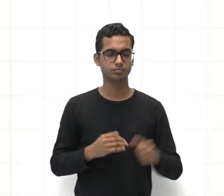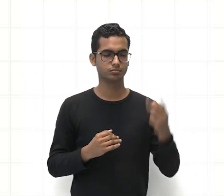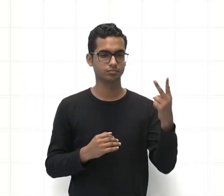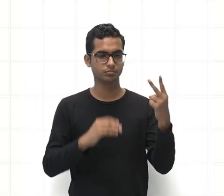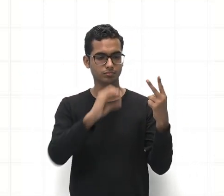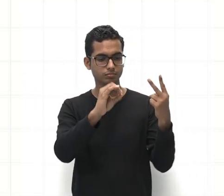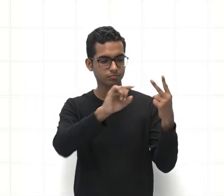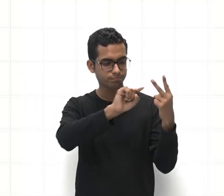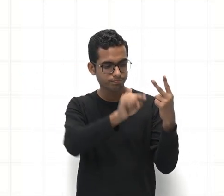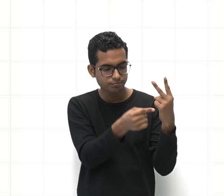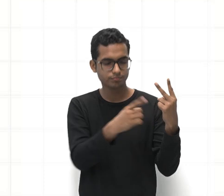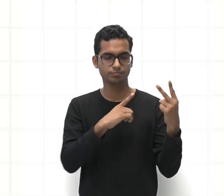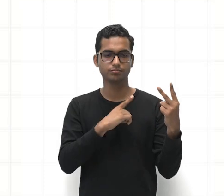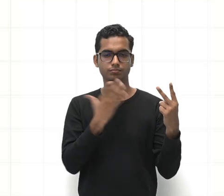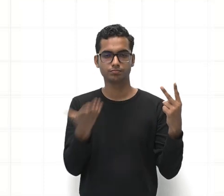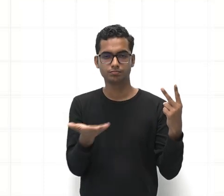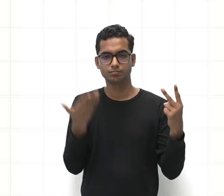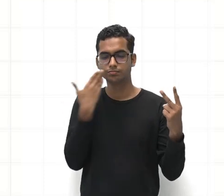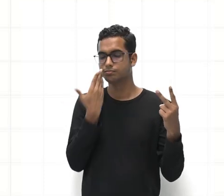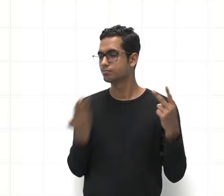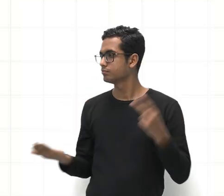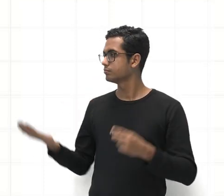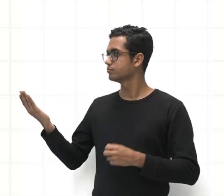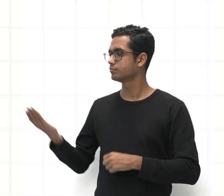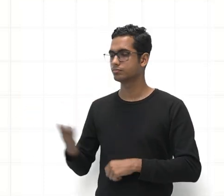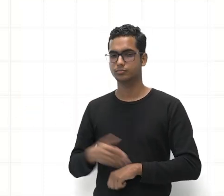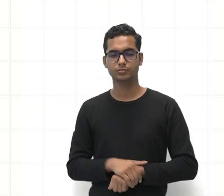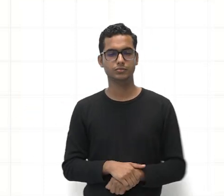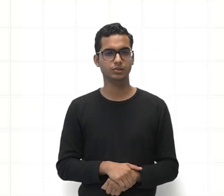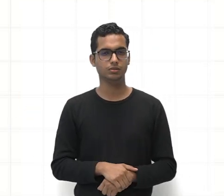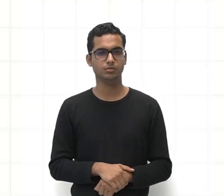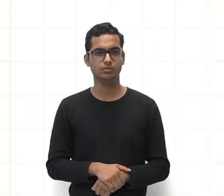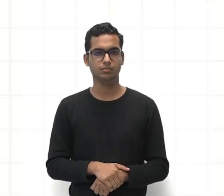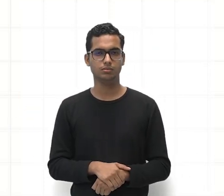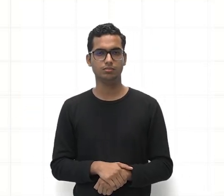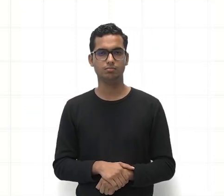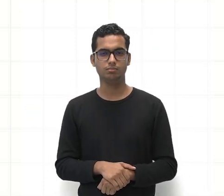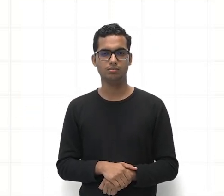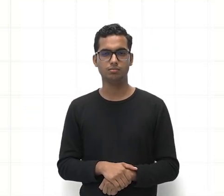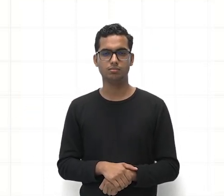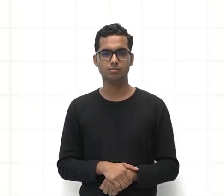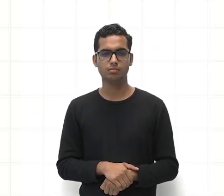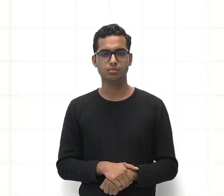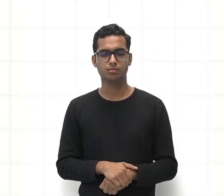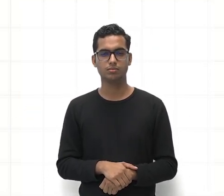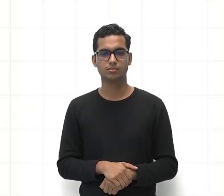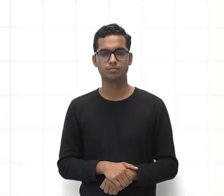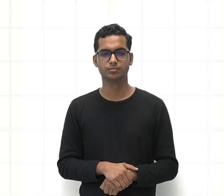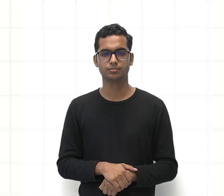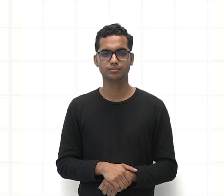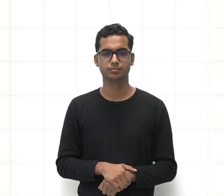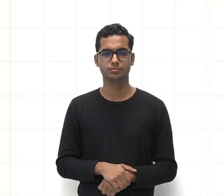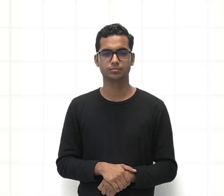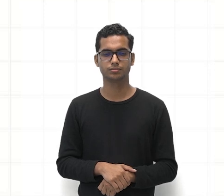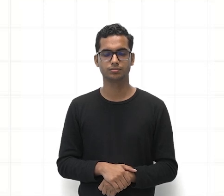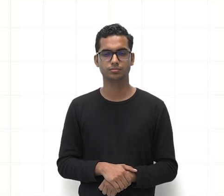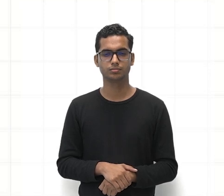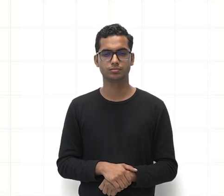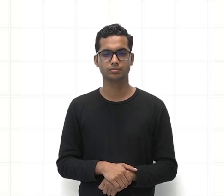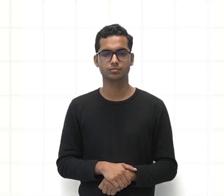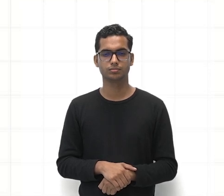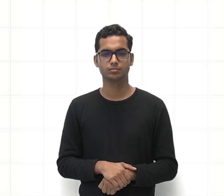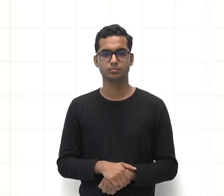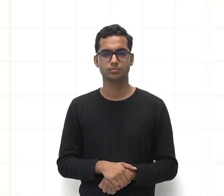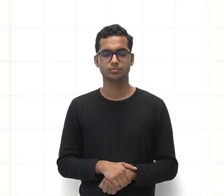aqui uma divisão por 100. Ok. Aí, ó, observem bem essa situação aqui.